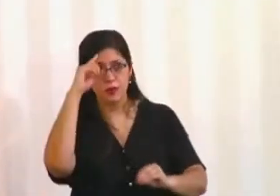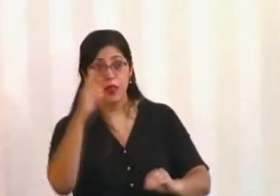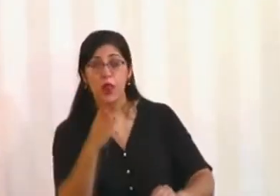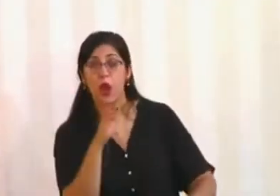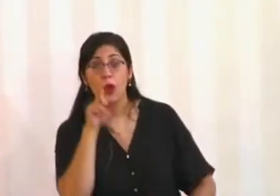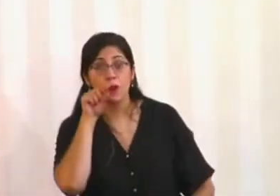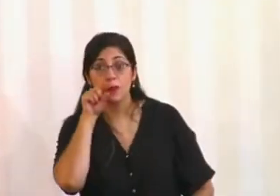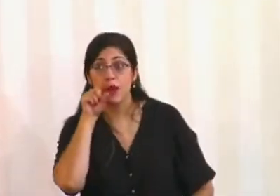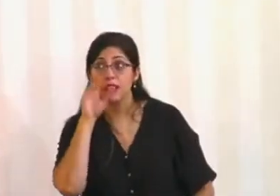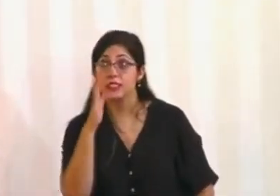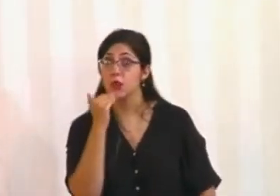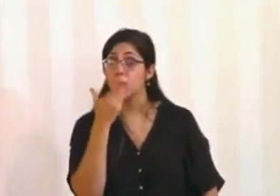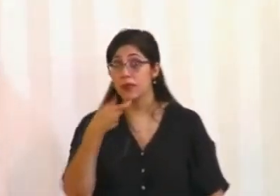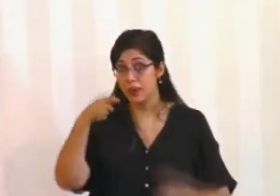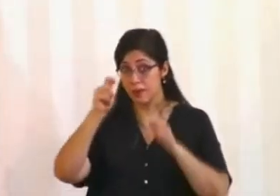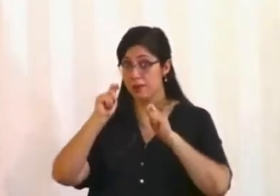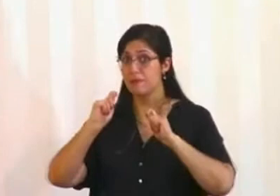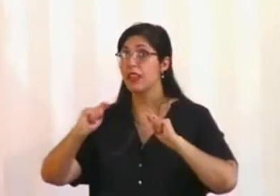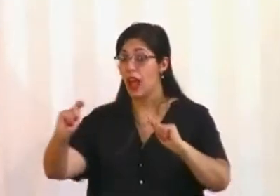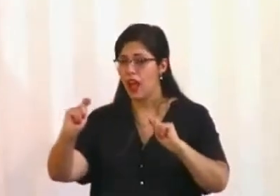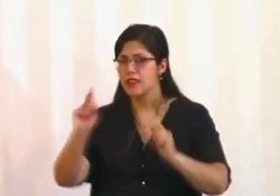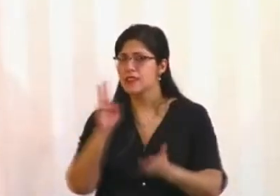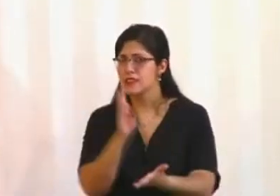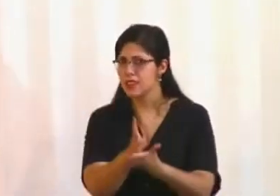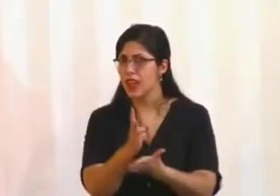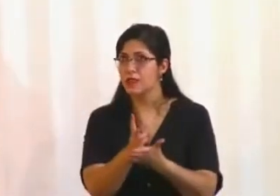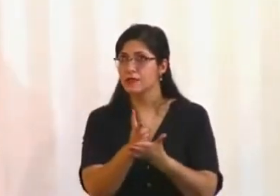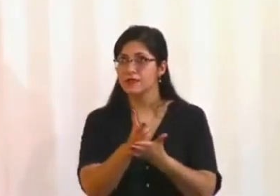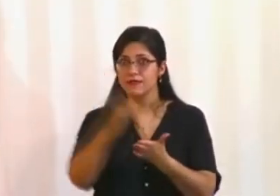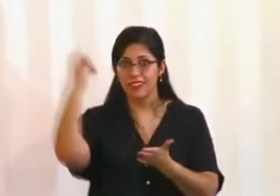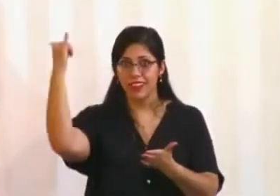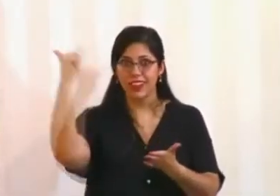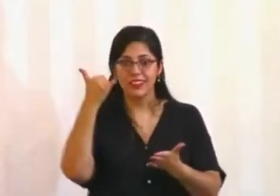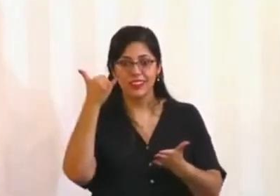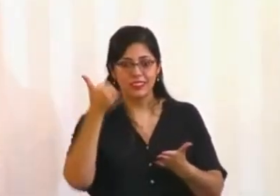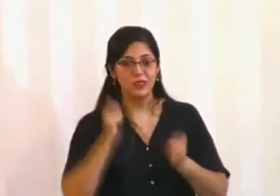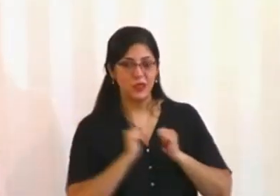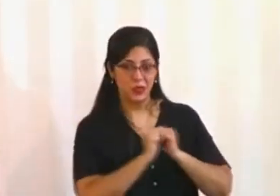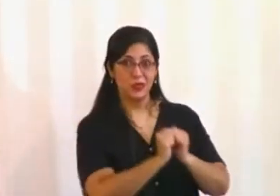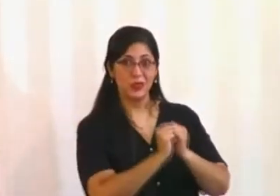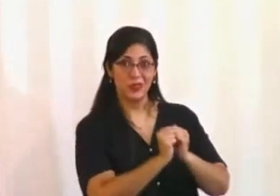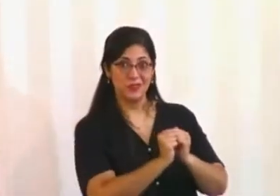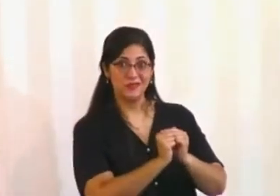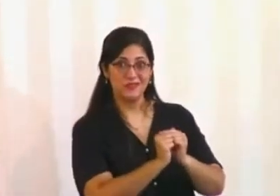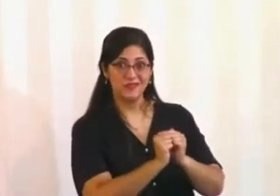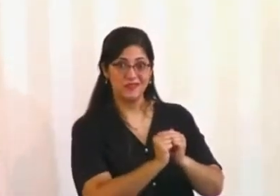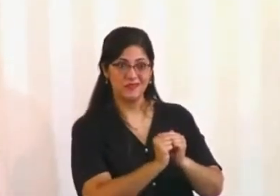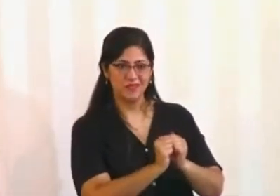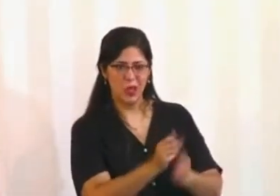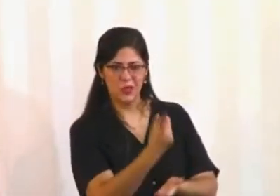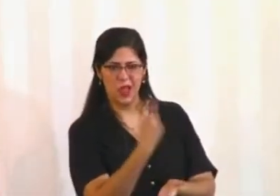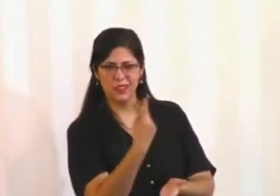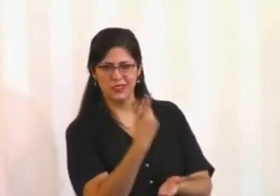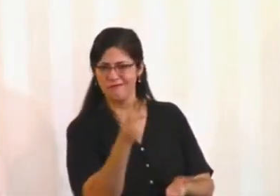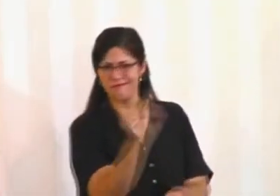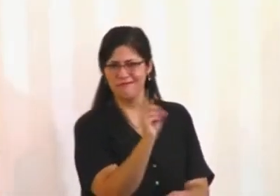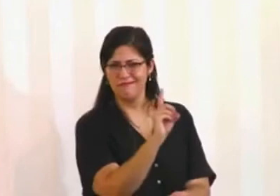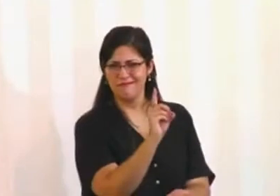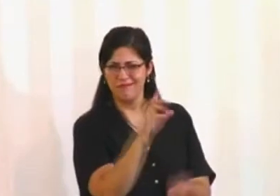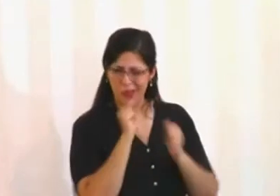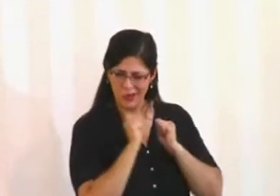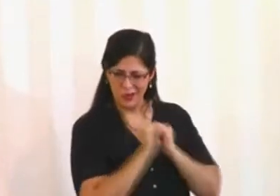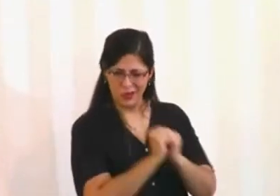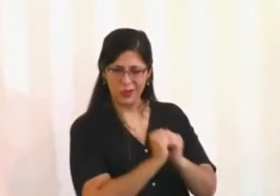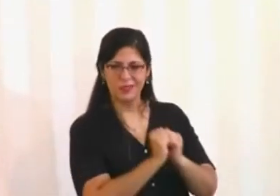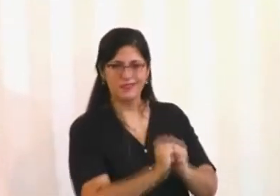corvos alimentarem e cuidarem de mim. Ele está dizendo: eu estou aqui com você, Elias, você não está só.